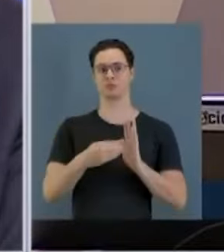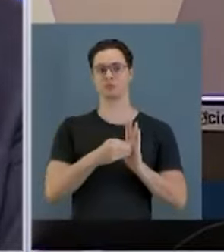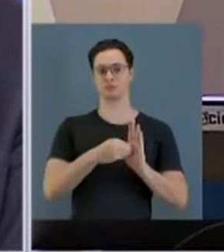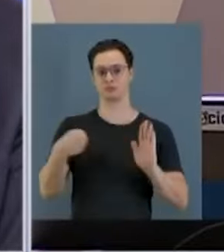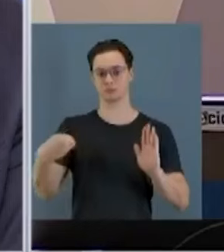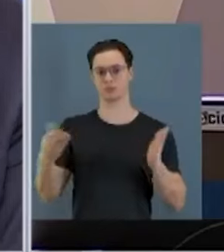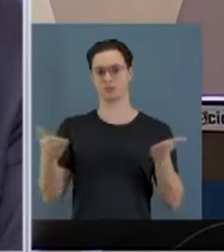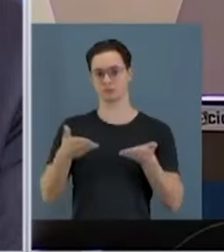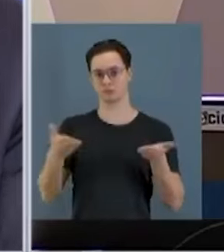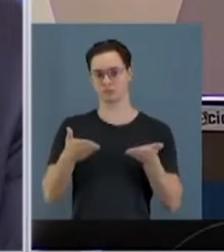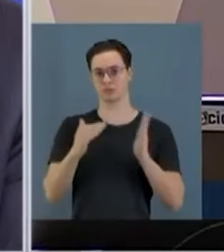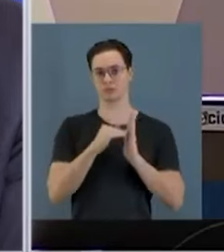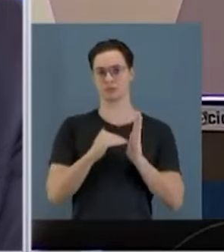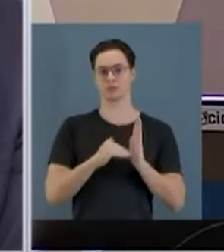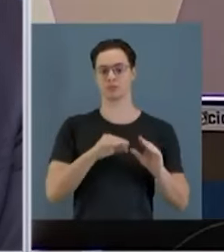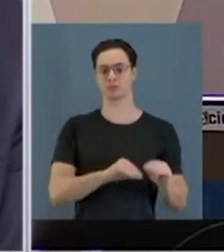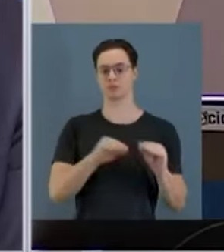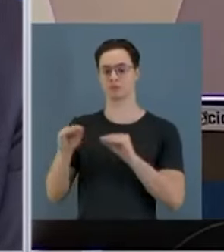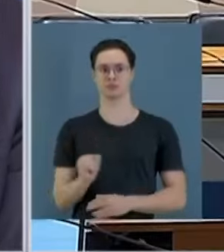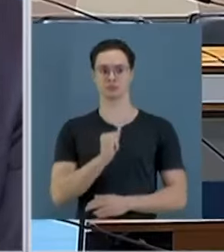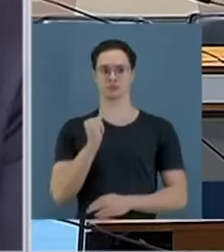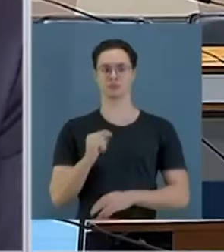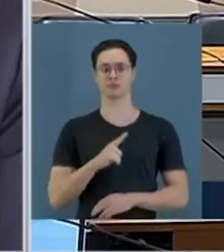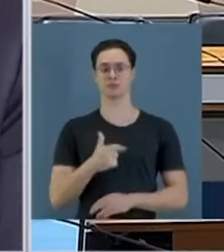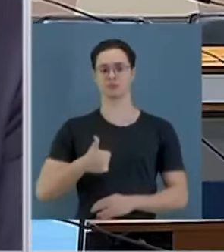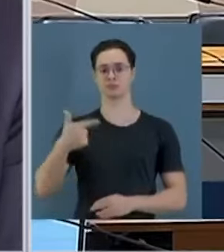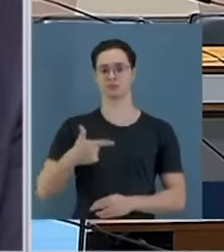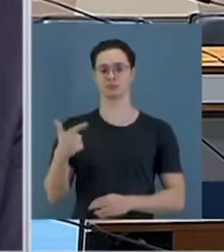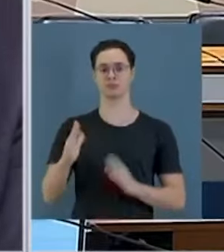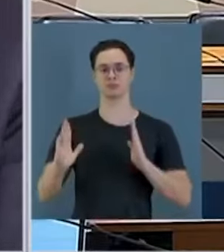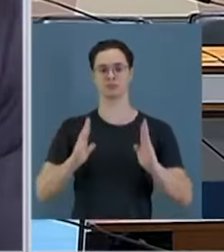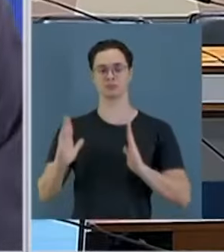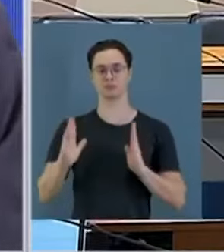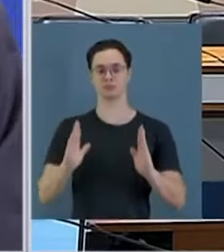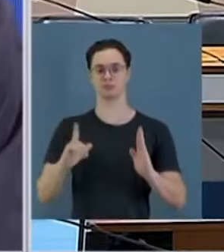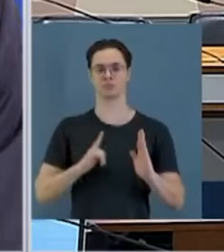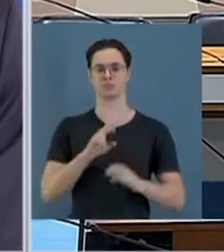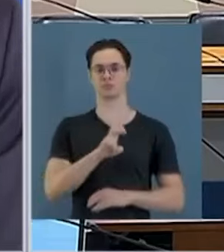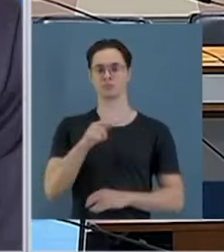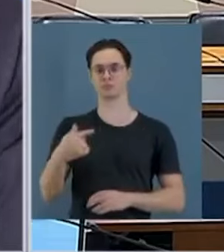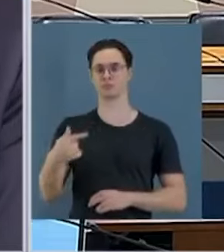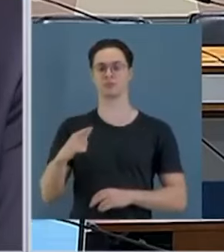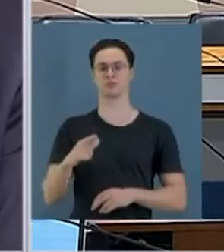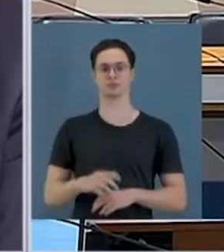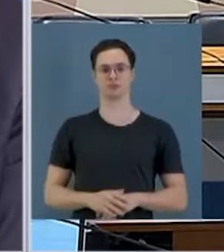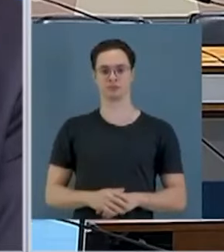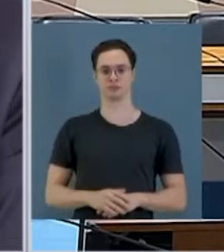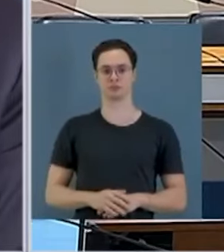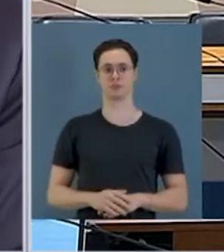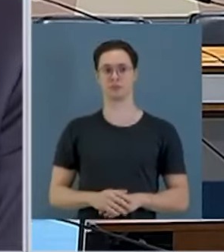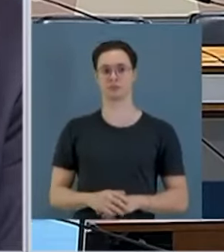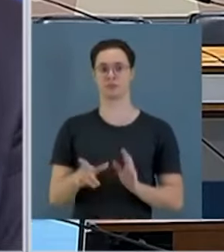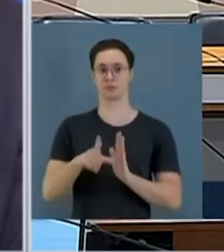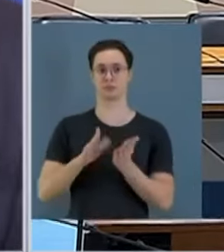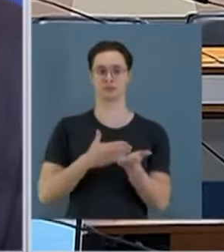torna muito poderoso a partir dali vem o Rodrigo Pacheco diga-se de passagem Davi OC